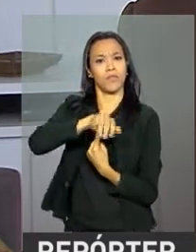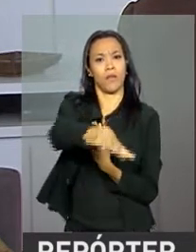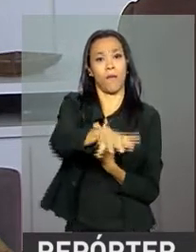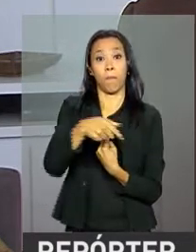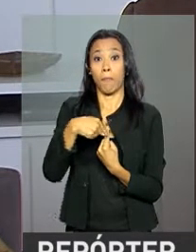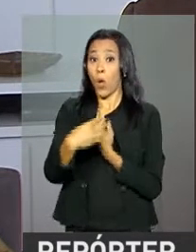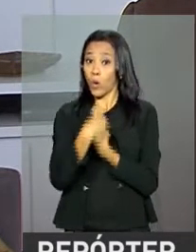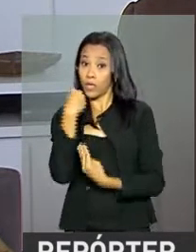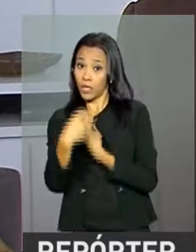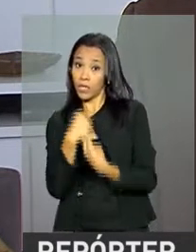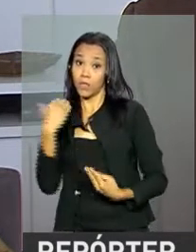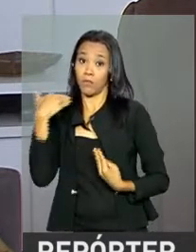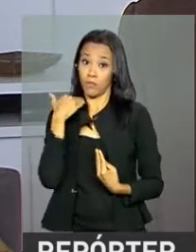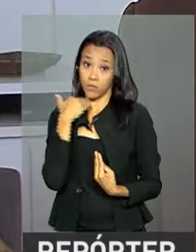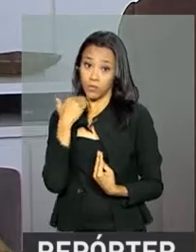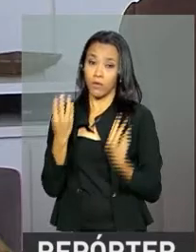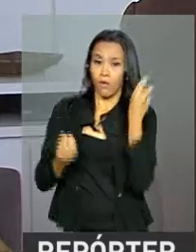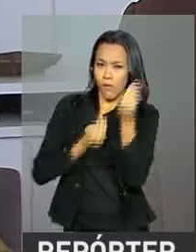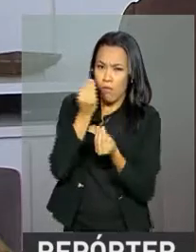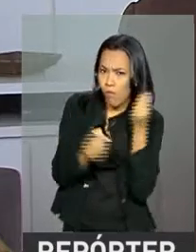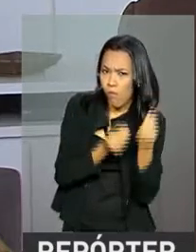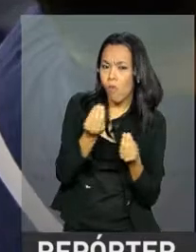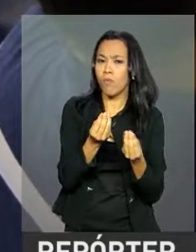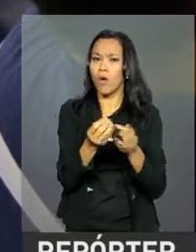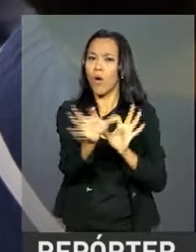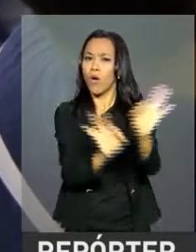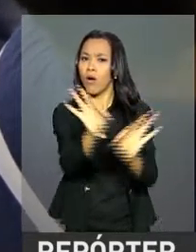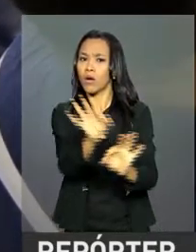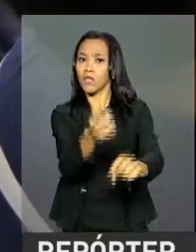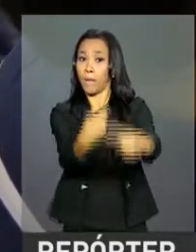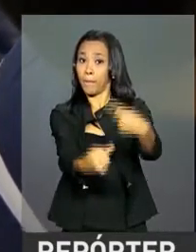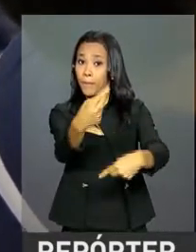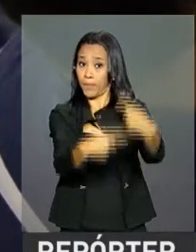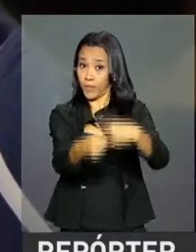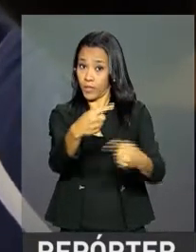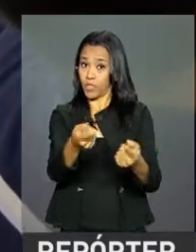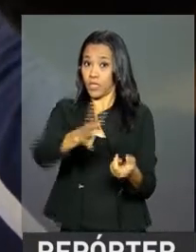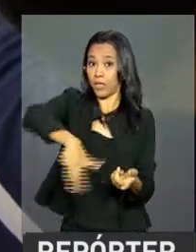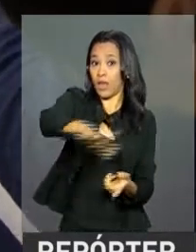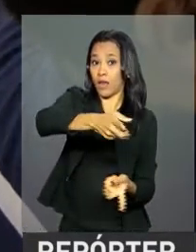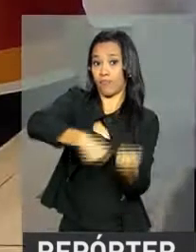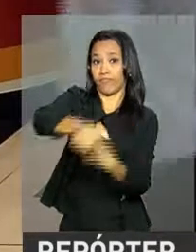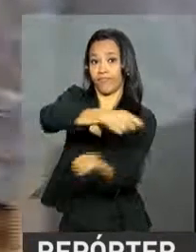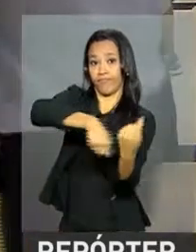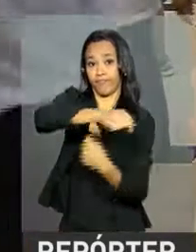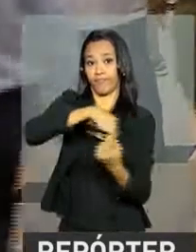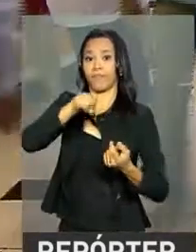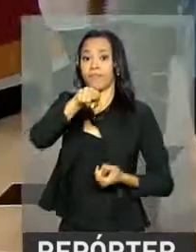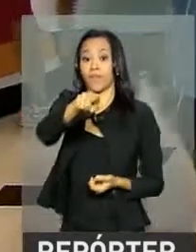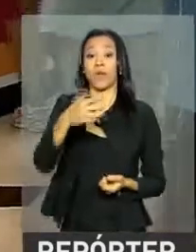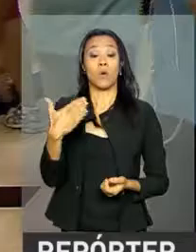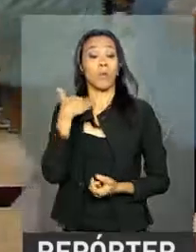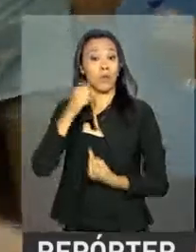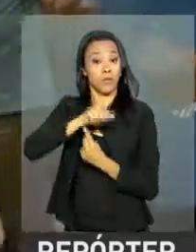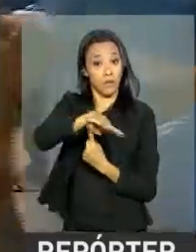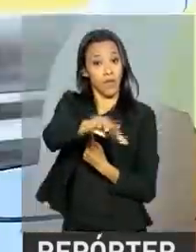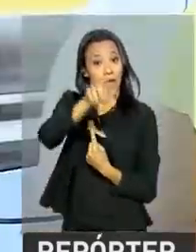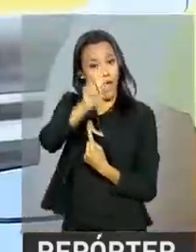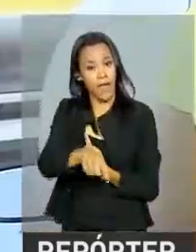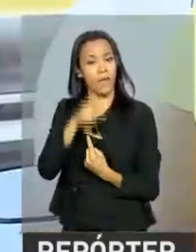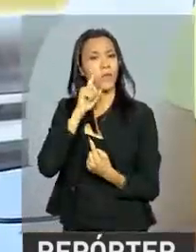ele não fazer a apoio conduzir a política monetária o índice de atividade econômica do banco central serve também como uma prévia do